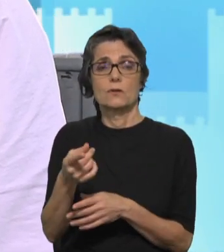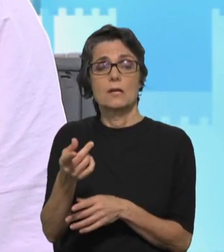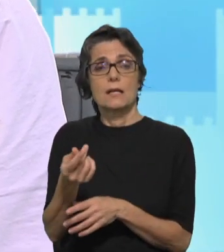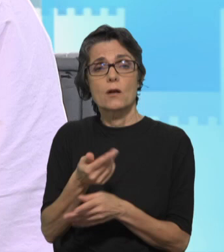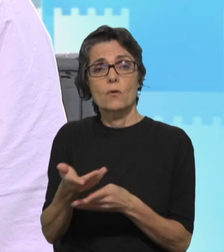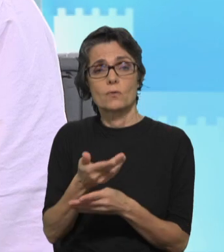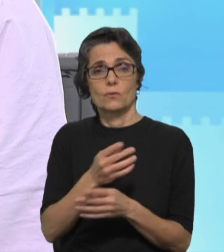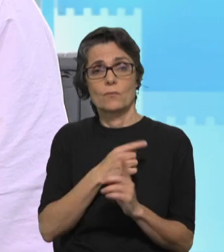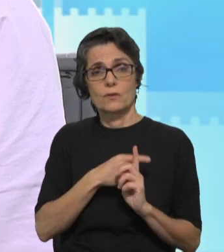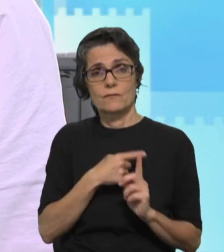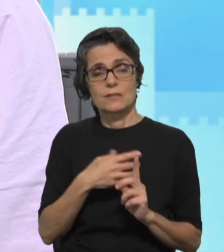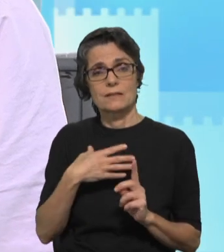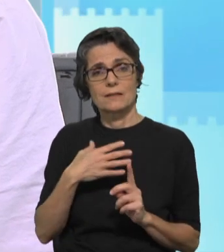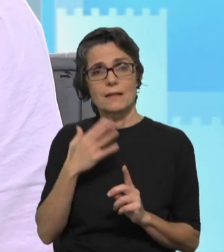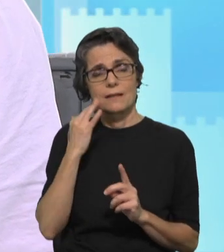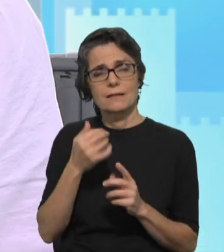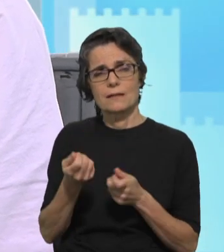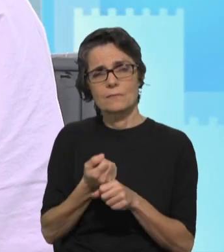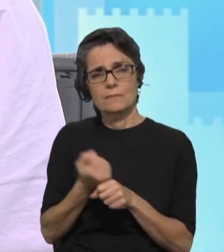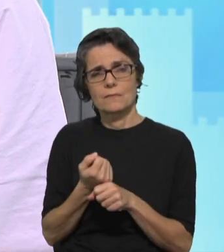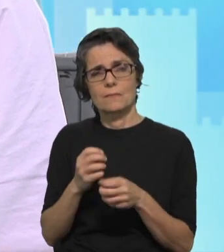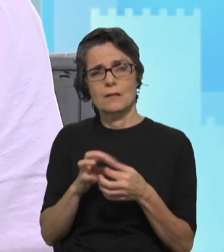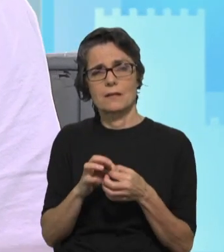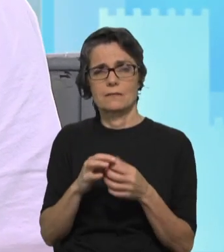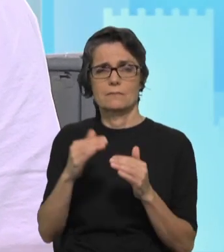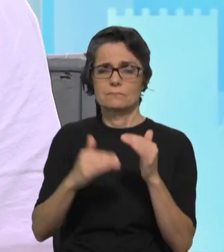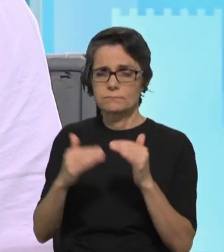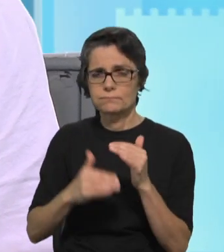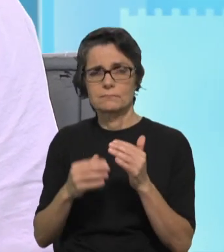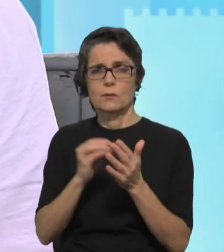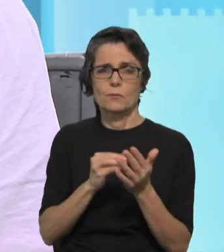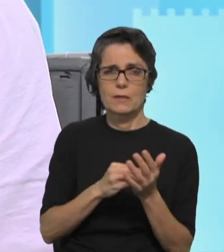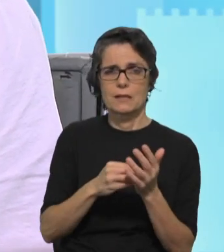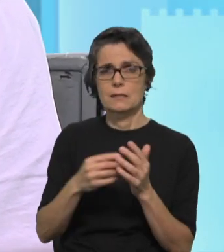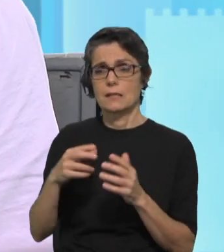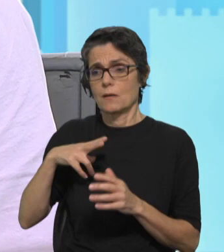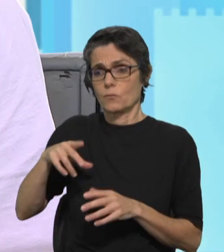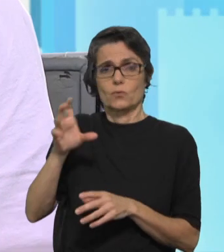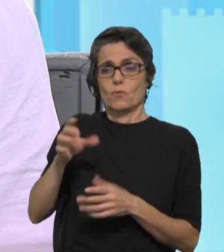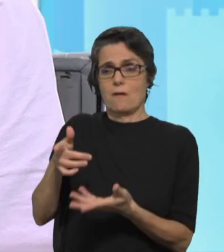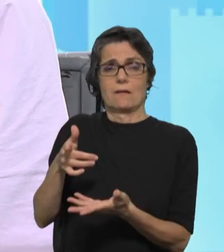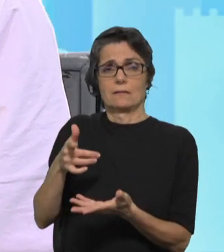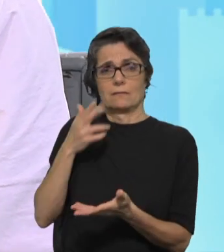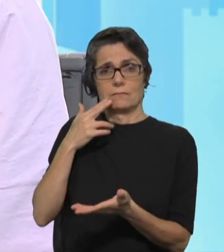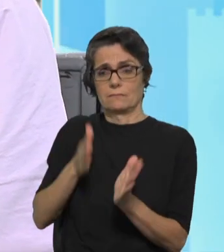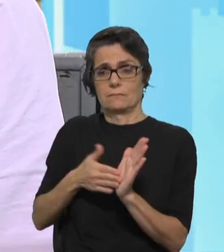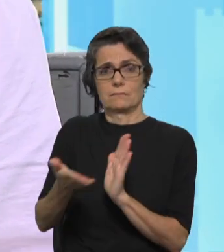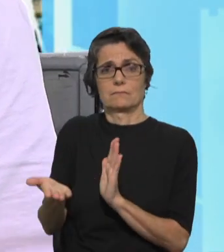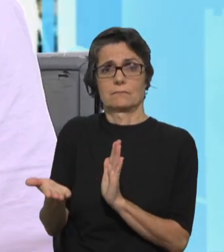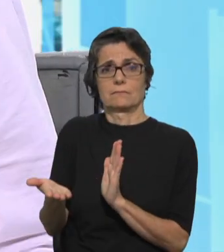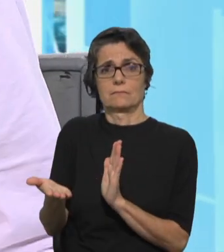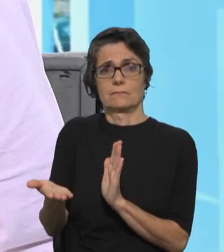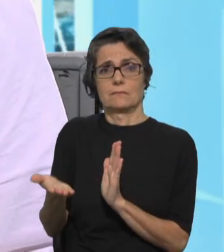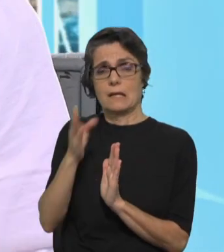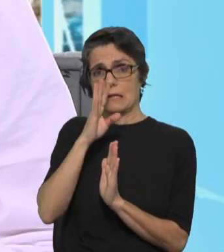esse tema da pobreza, das desigualdades, até mesmo em Portugal, se nós olharmos, a verdade é que, olhando para os